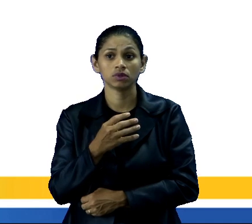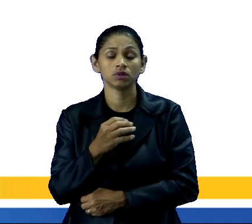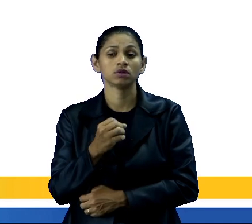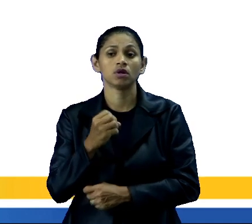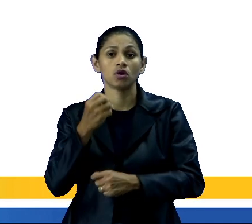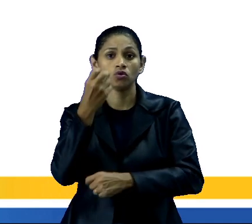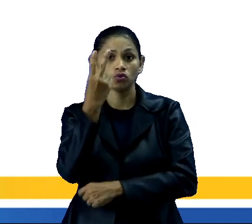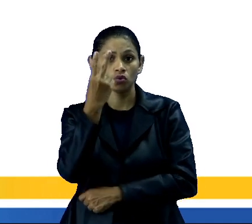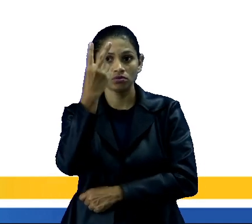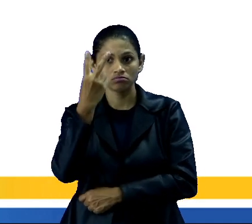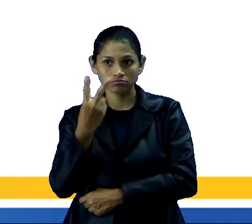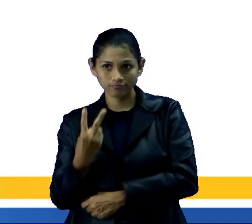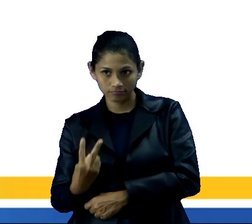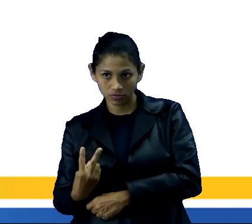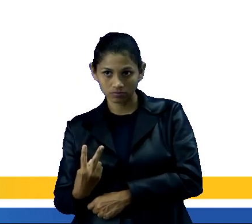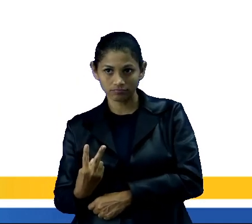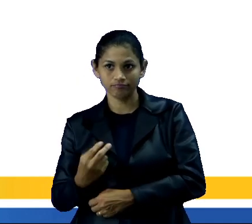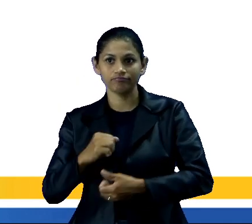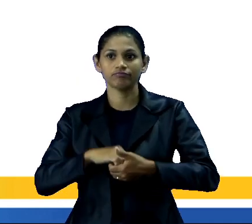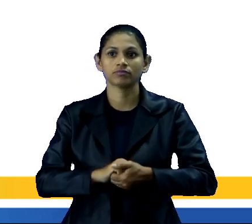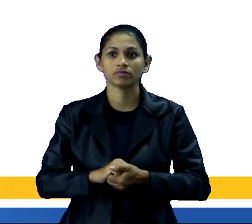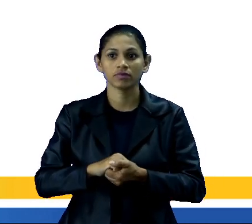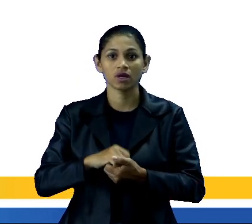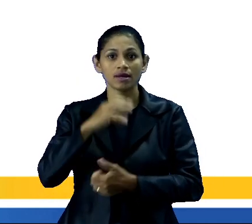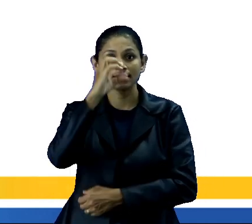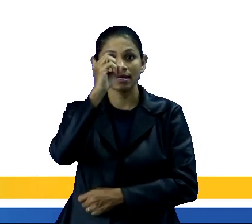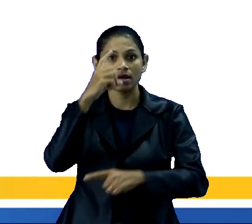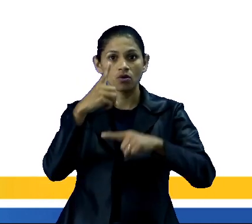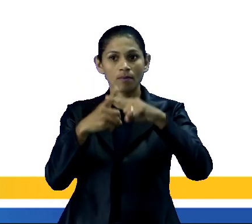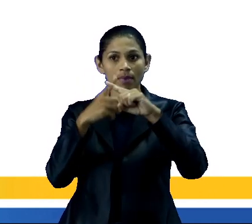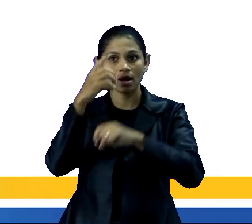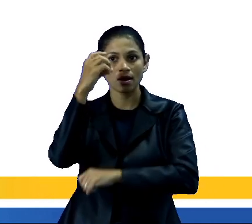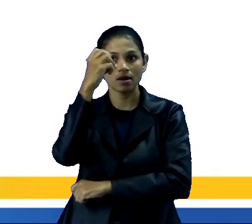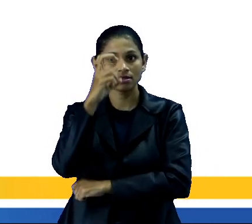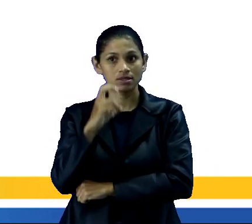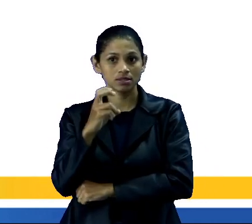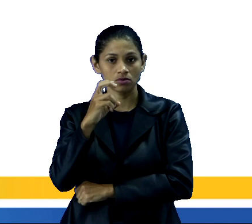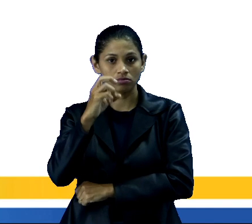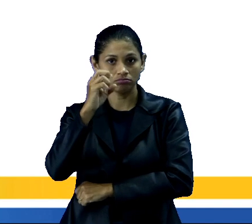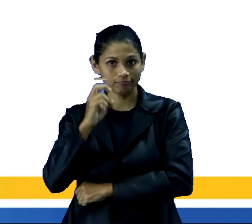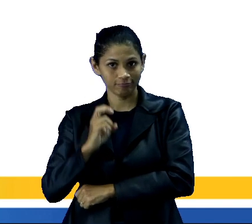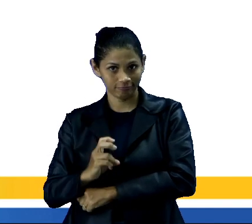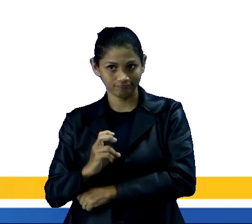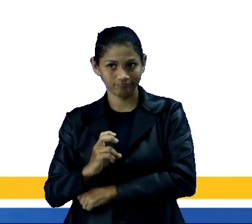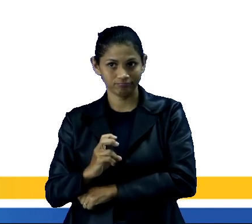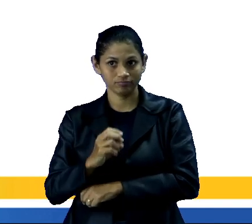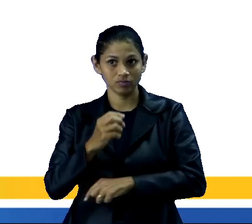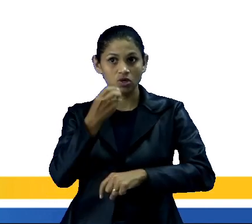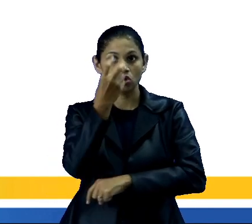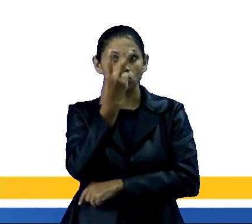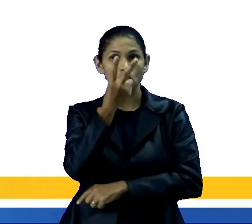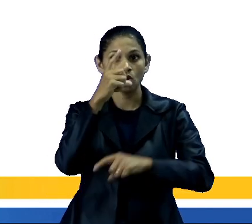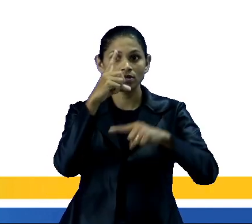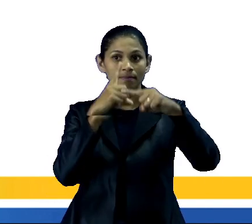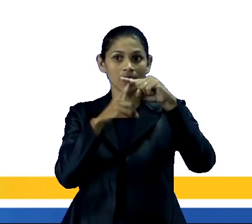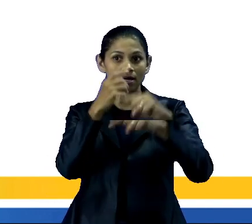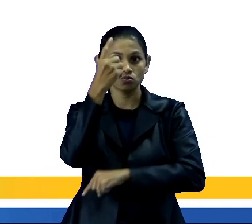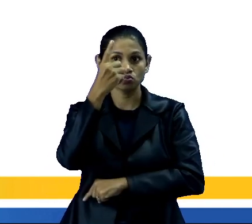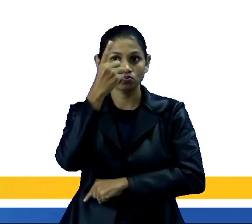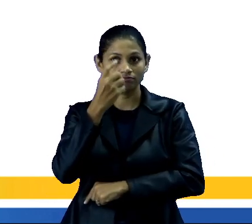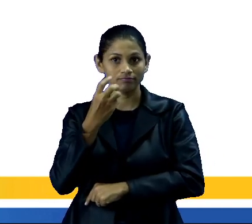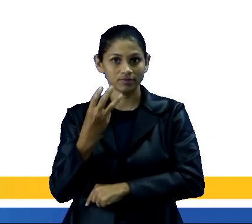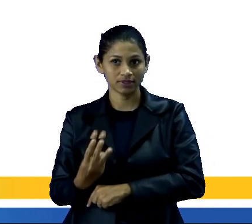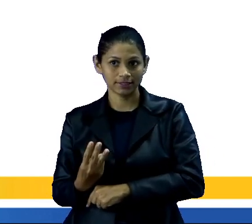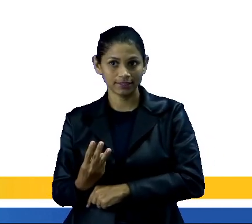nós temos 0 mais 5, que é 5. 2 mais 1, 3,